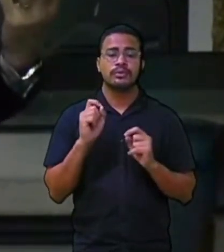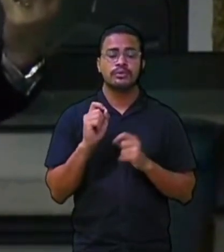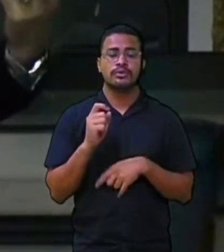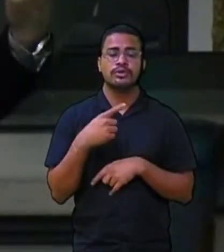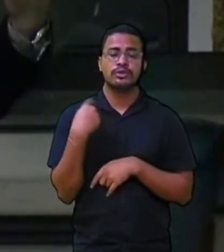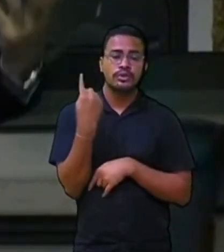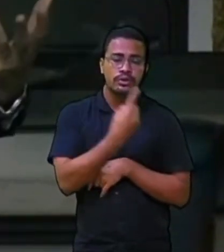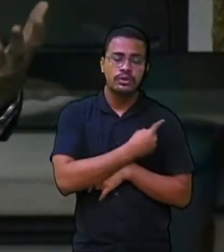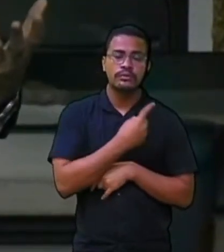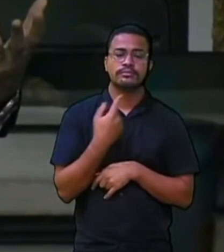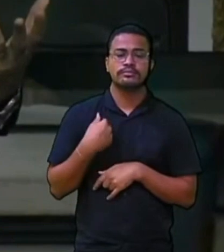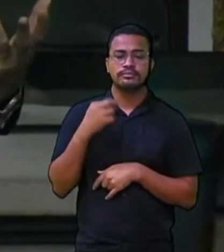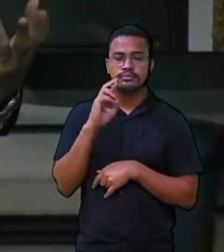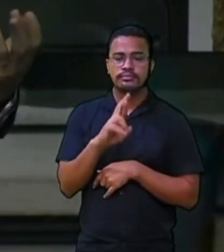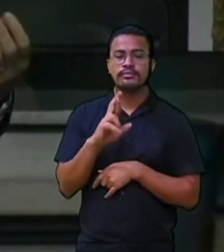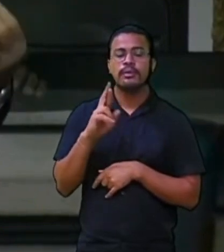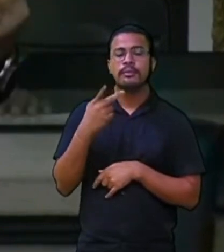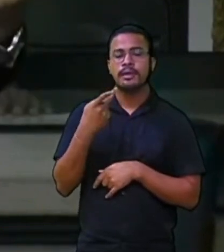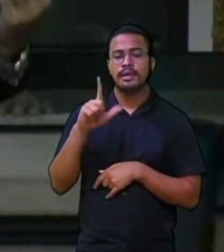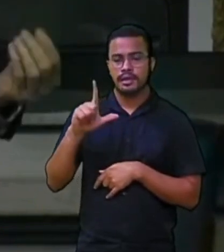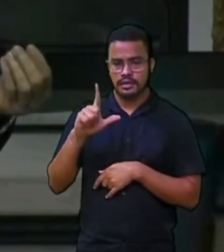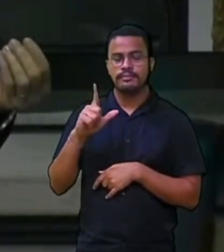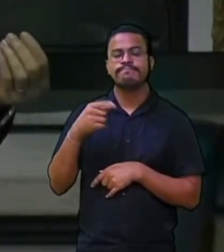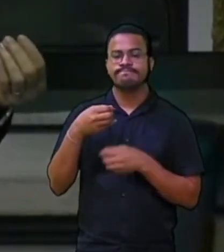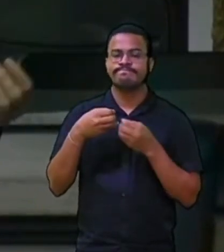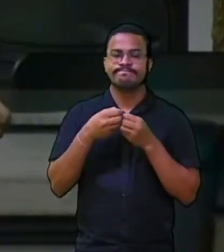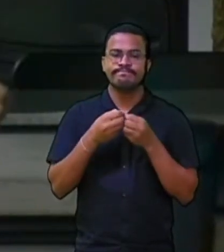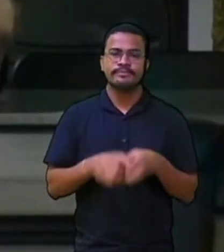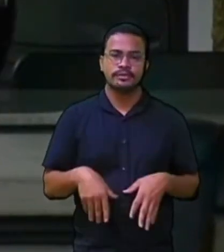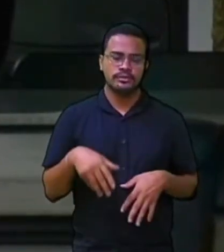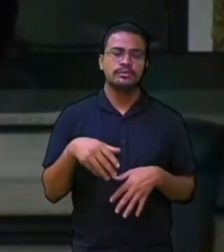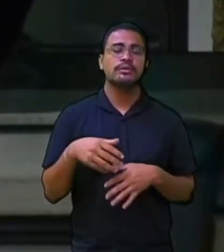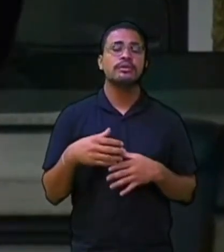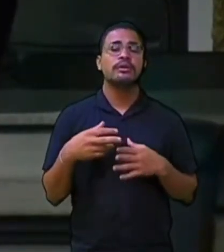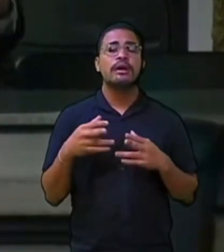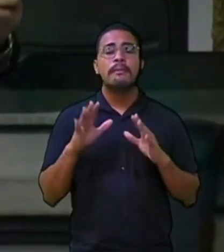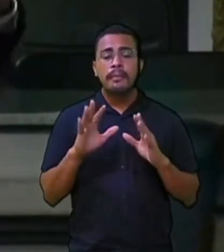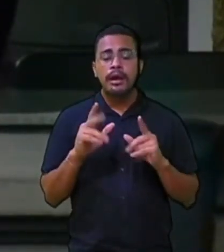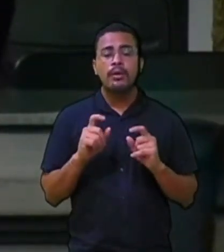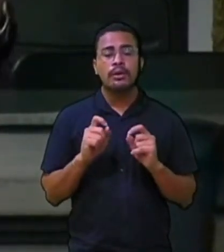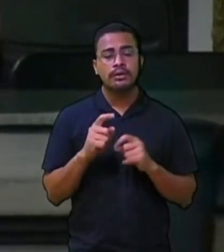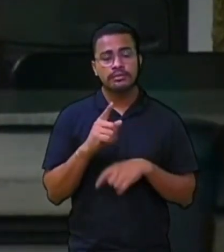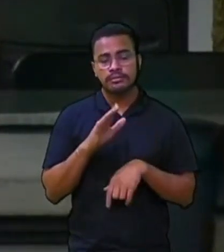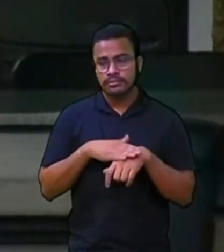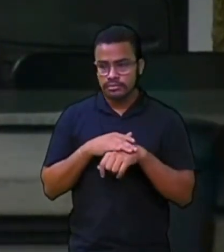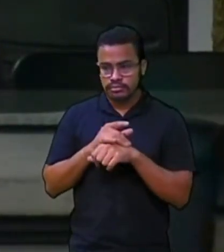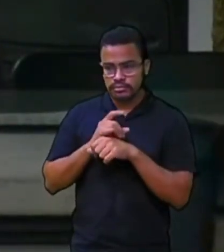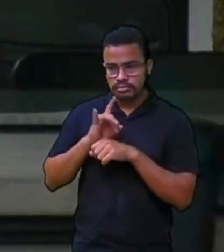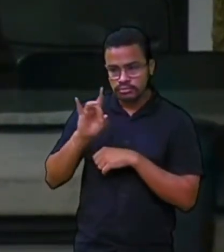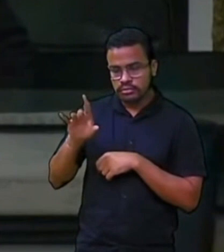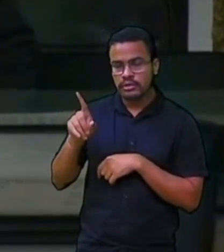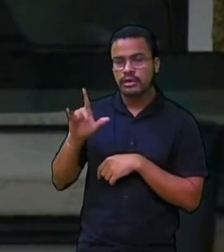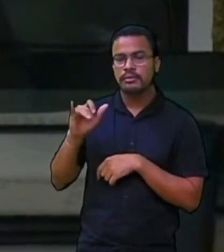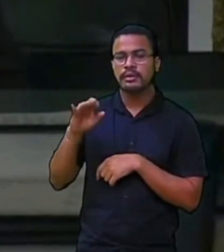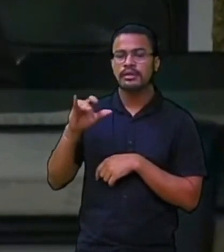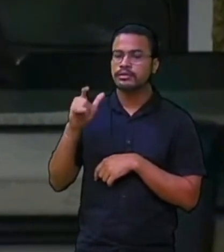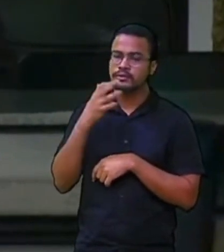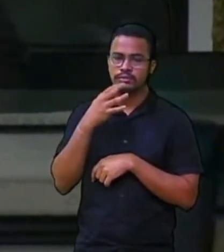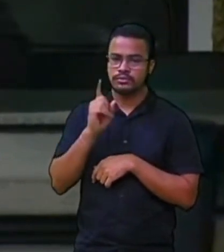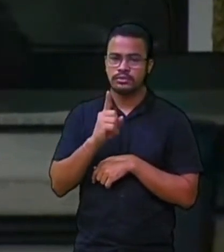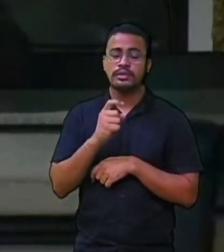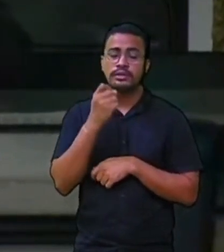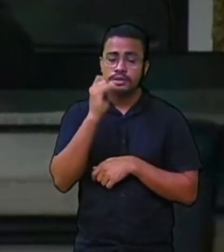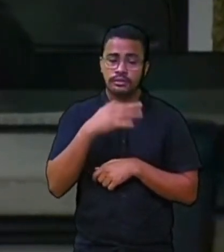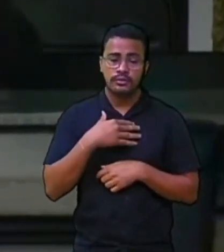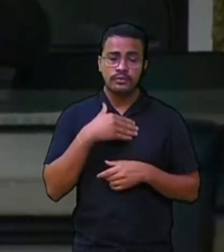aqui do pl que fomos prejudicados mas eu digo a senhora Camila que eu não conheço se o meu voto fosse um voto de